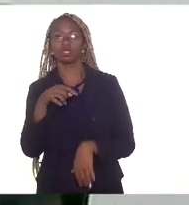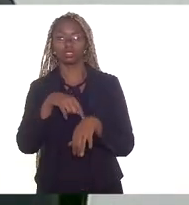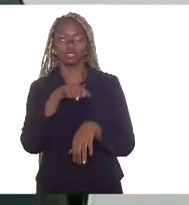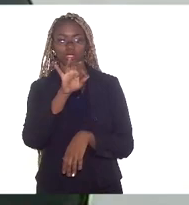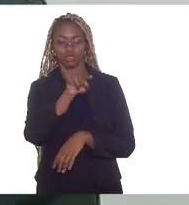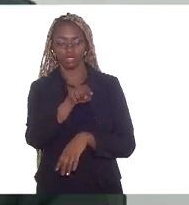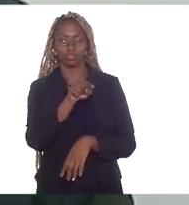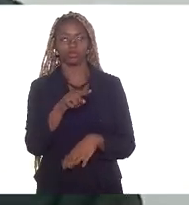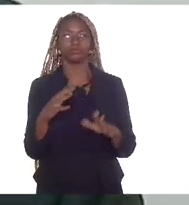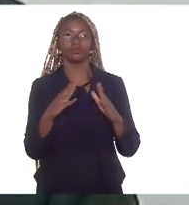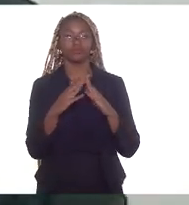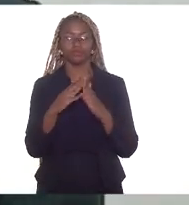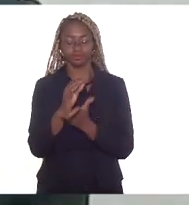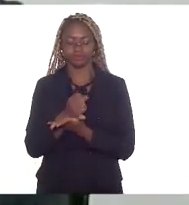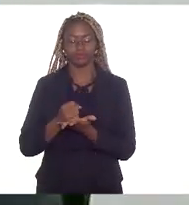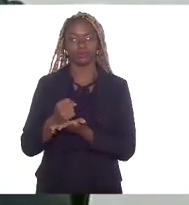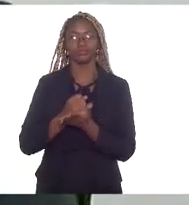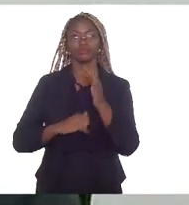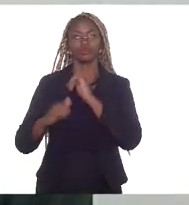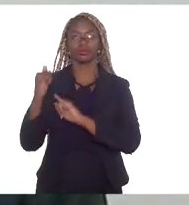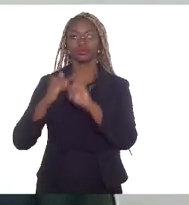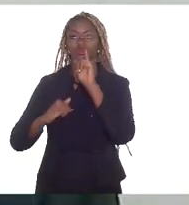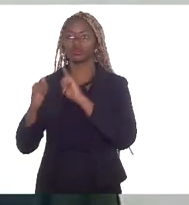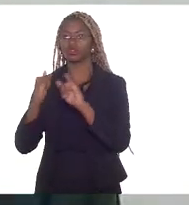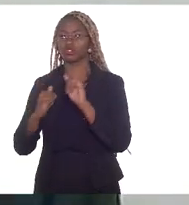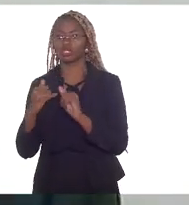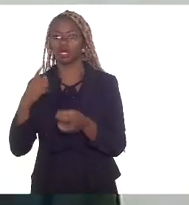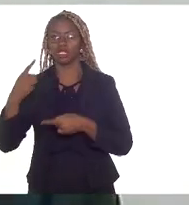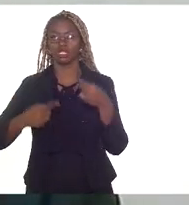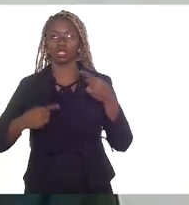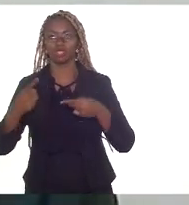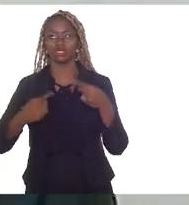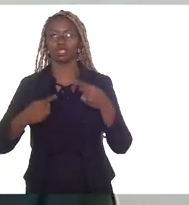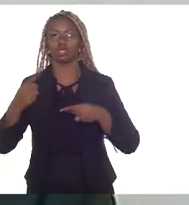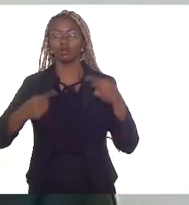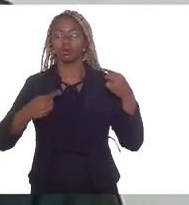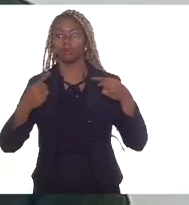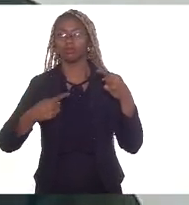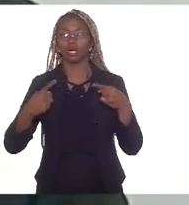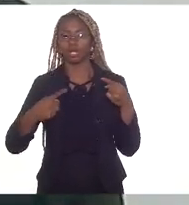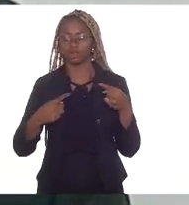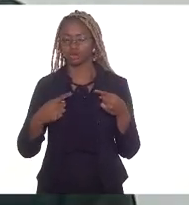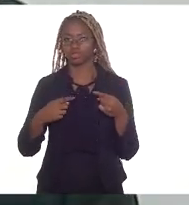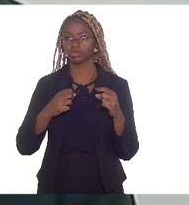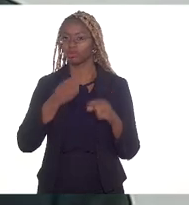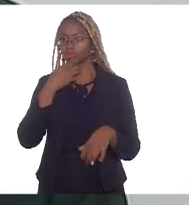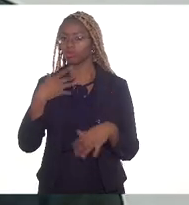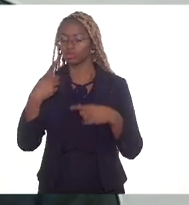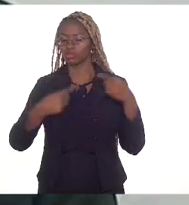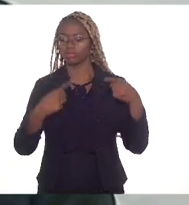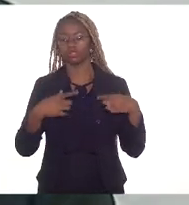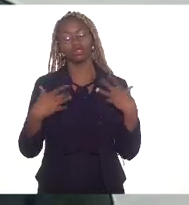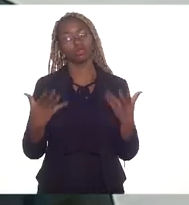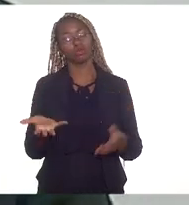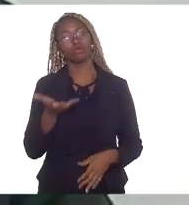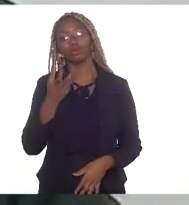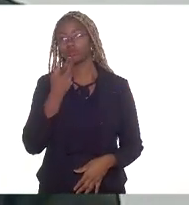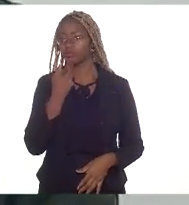amparar com dados para poder fazer um grande debate para Piloa. Então, eu quero